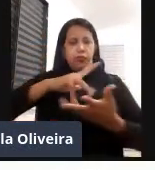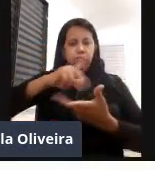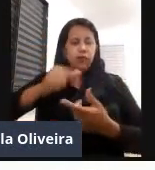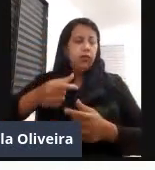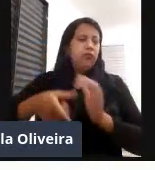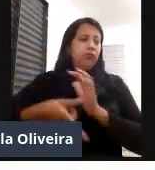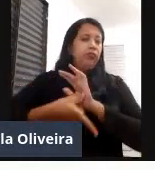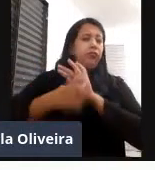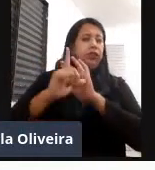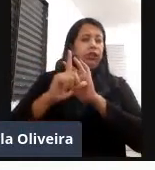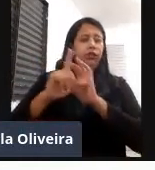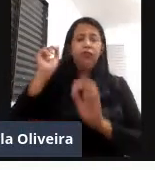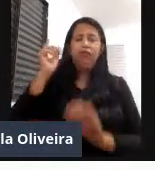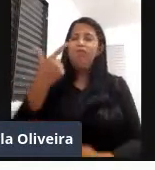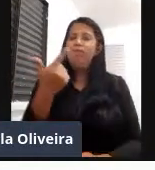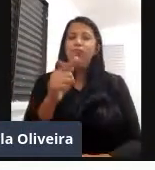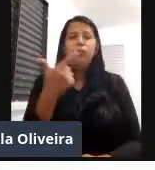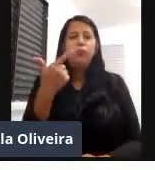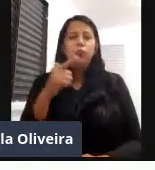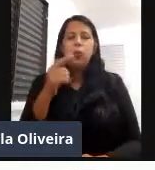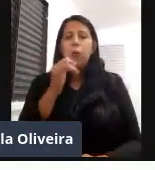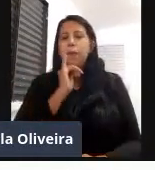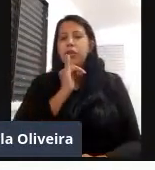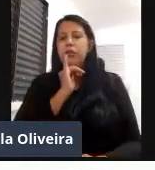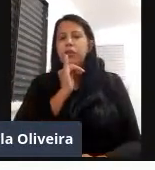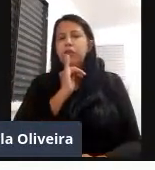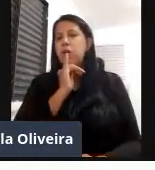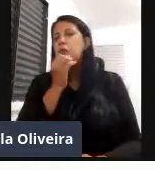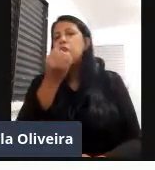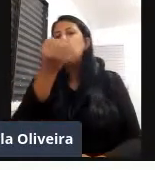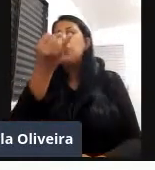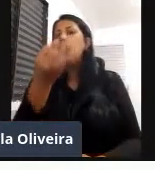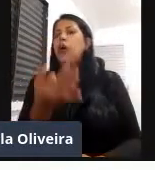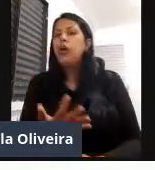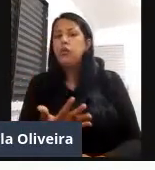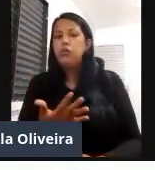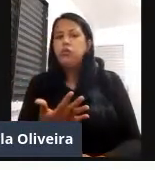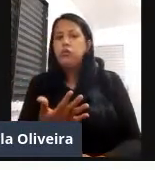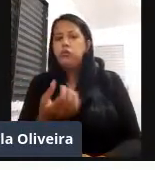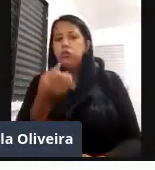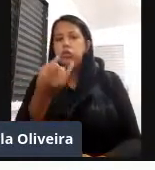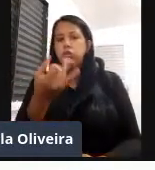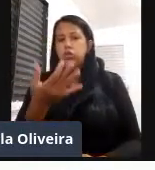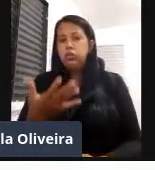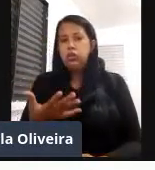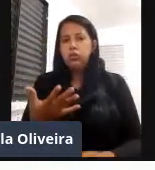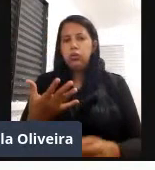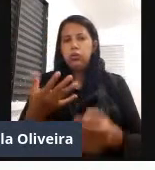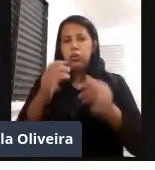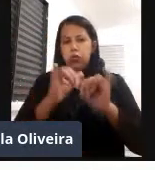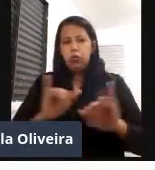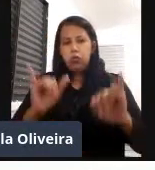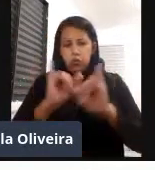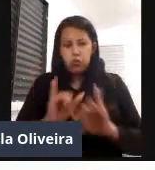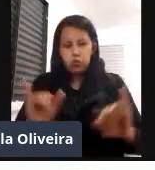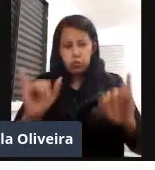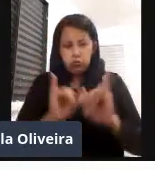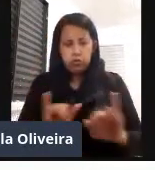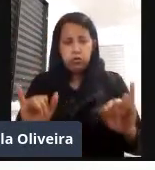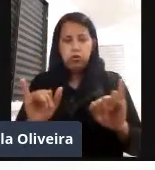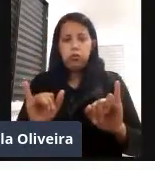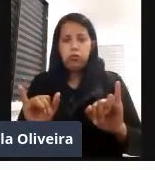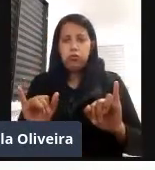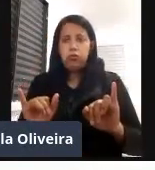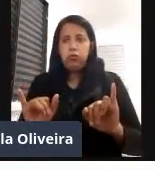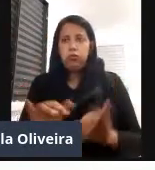não tinha um número expressivo de publicações que nós temos hoje. Hoje a gente fala de Big Data,